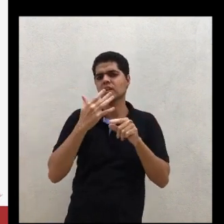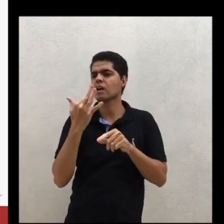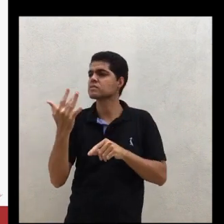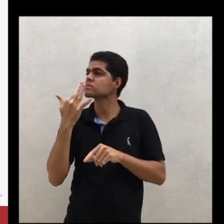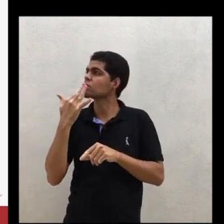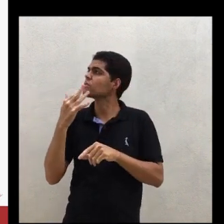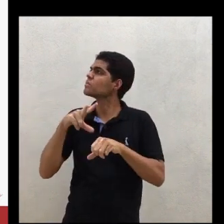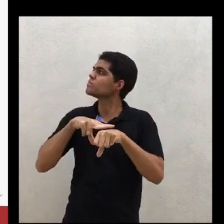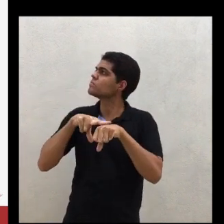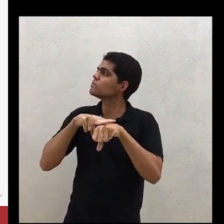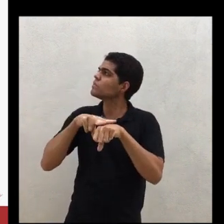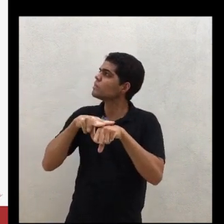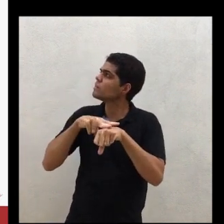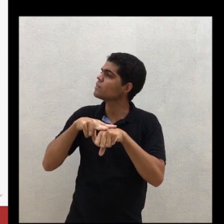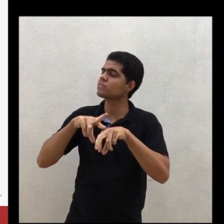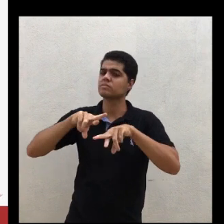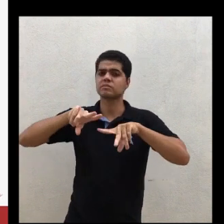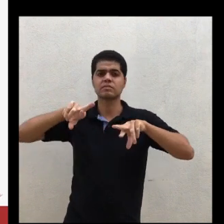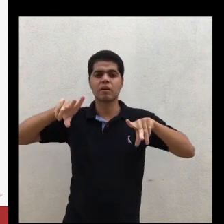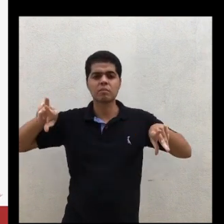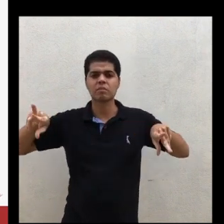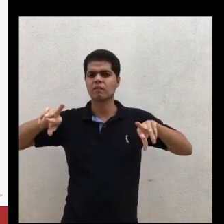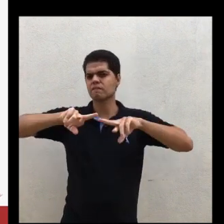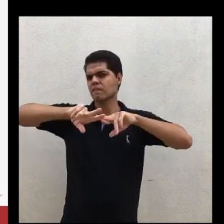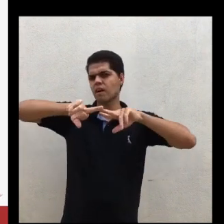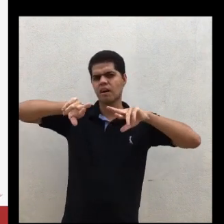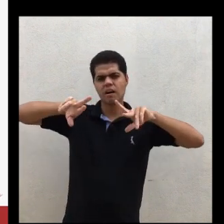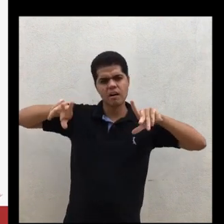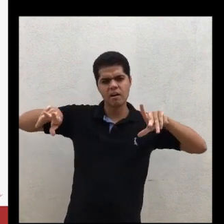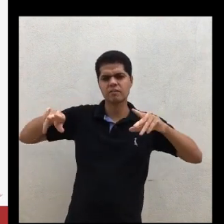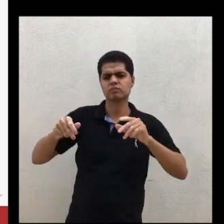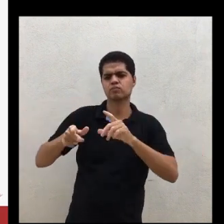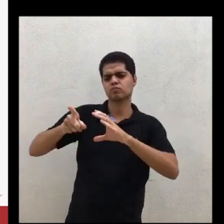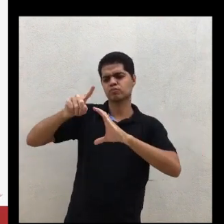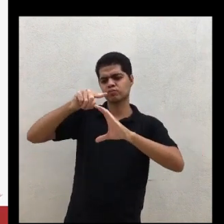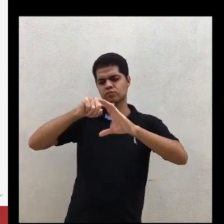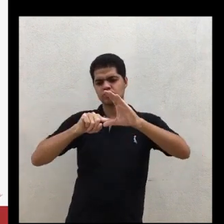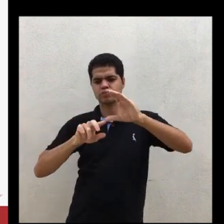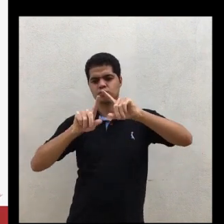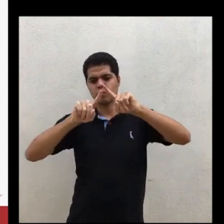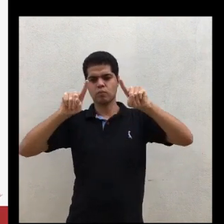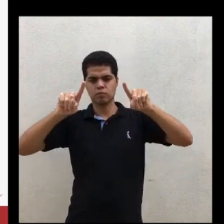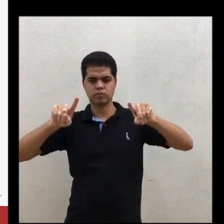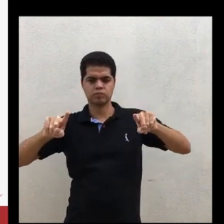é muito utilizado. A sigmoide ou exponencial, trapézio